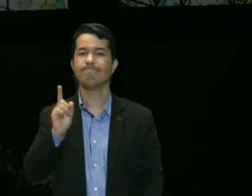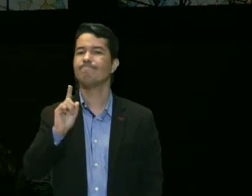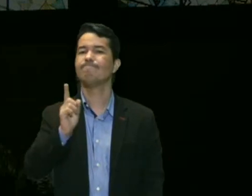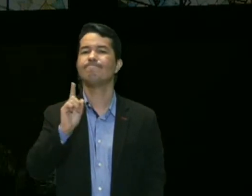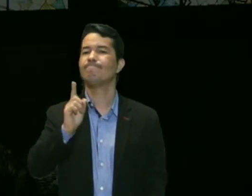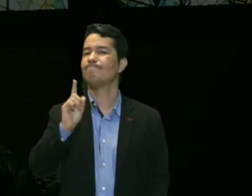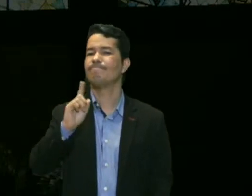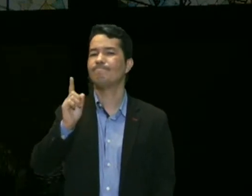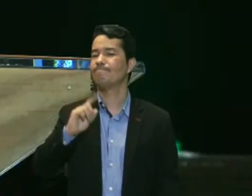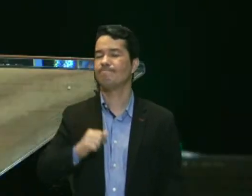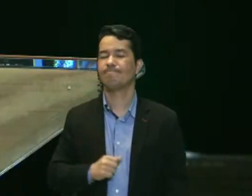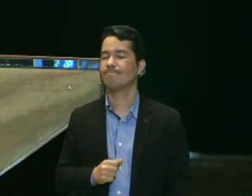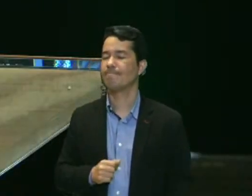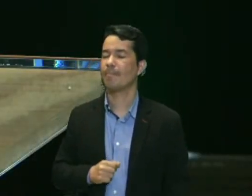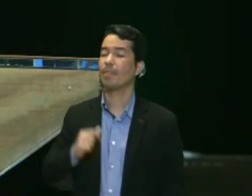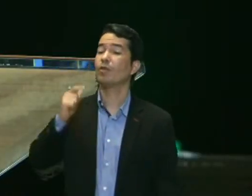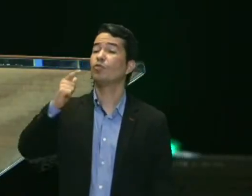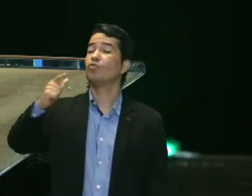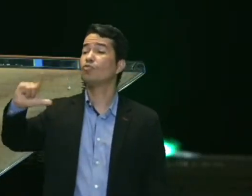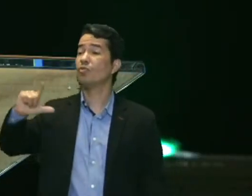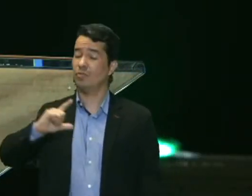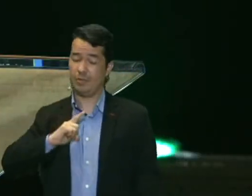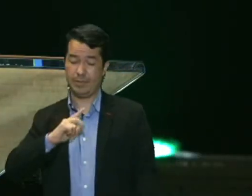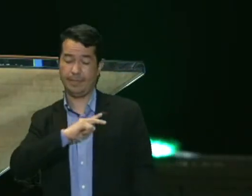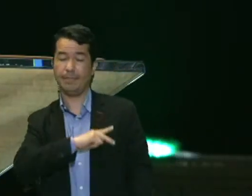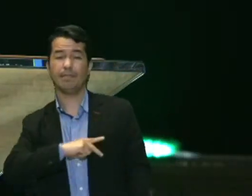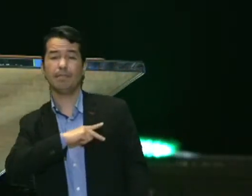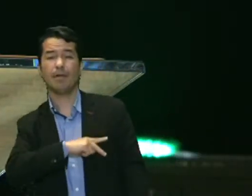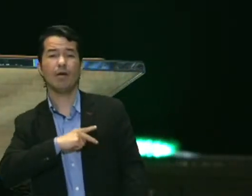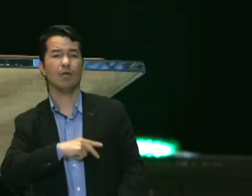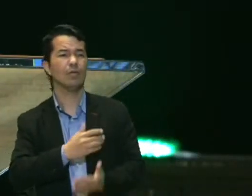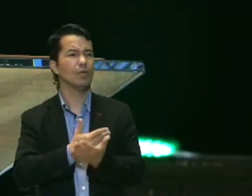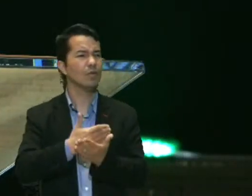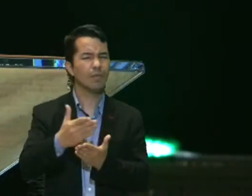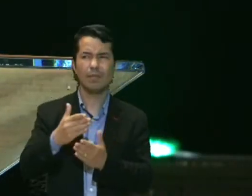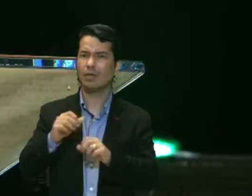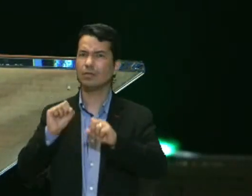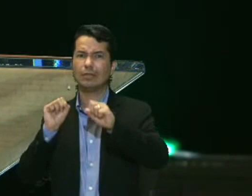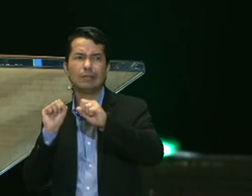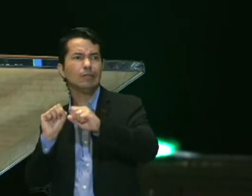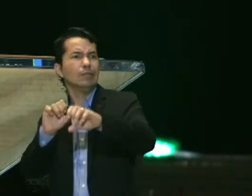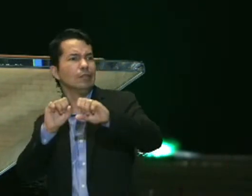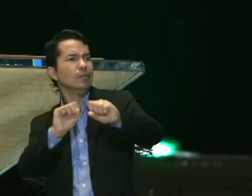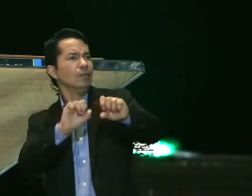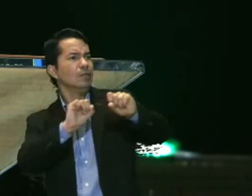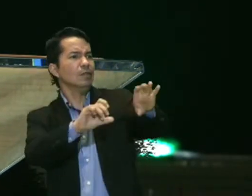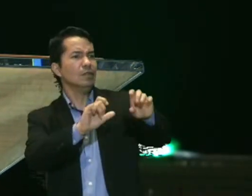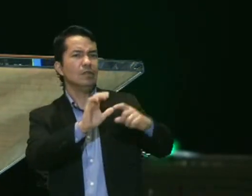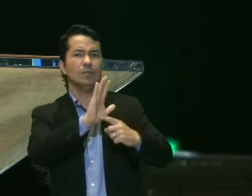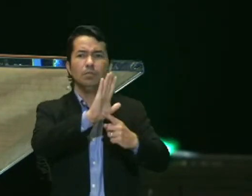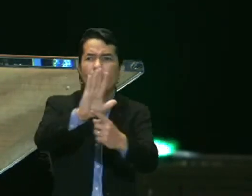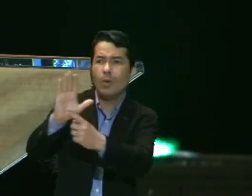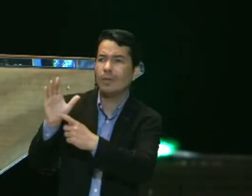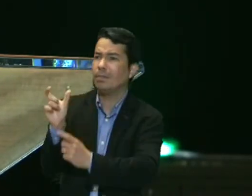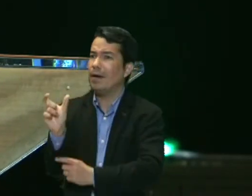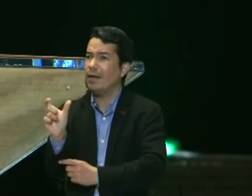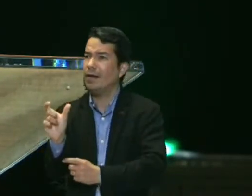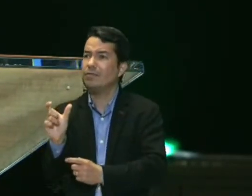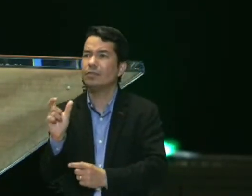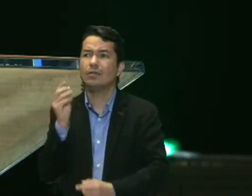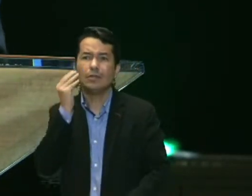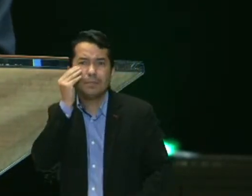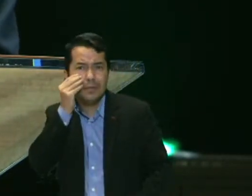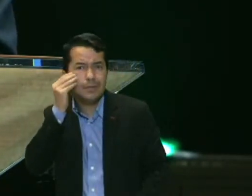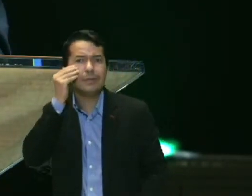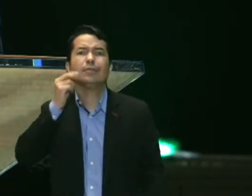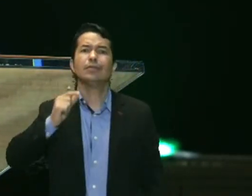Mais uma vez, Paulo aconselhou com palavras que estavam encarnadas na sua trajetória de vida. Ele não